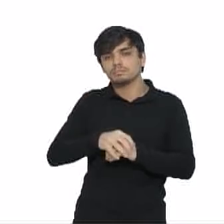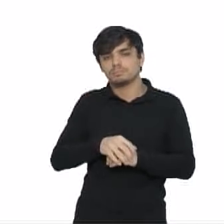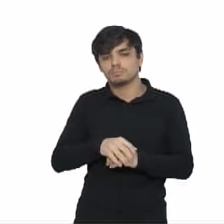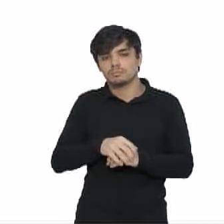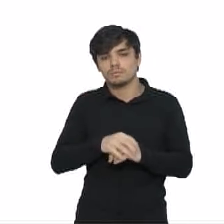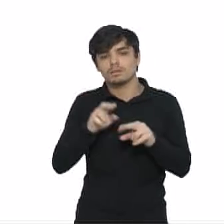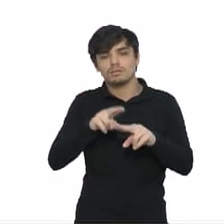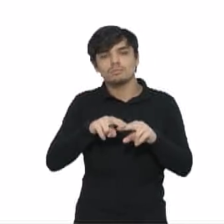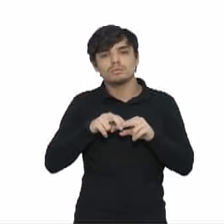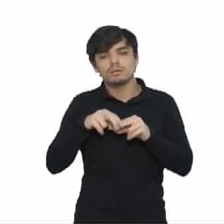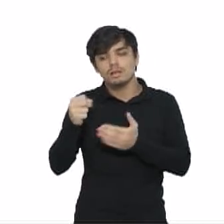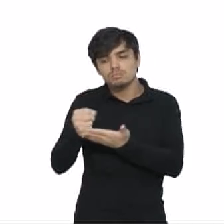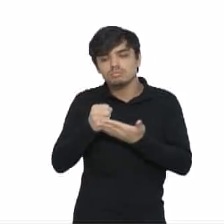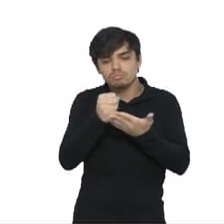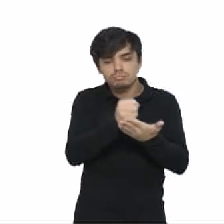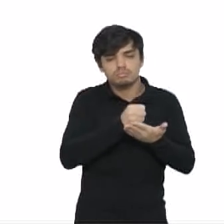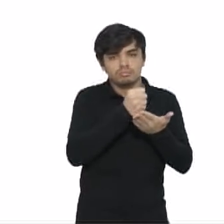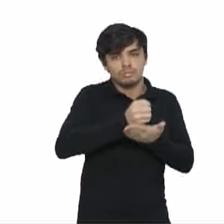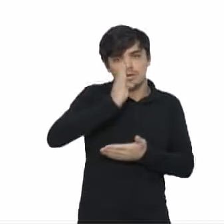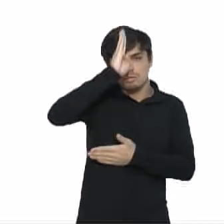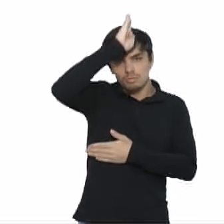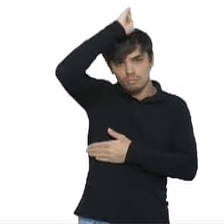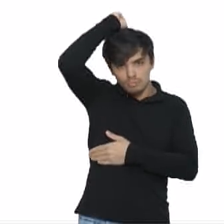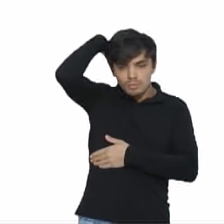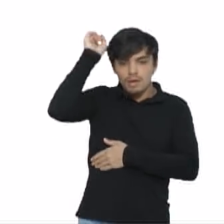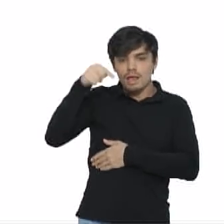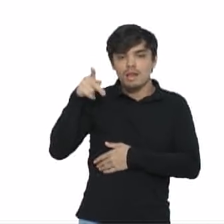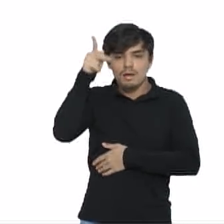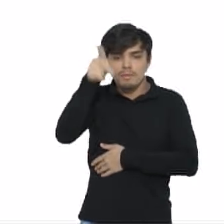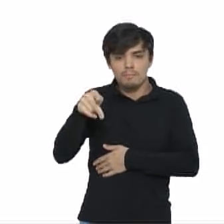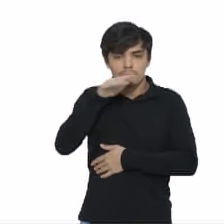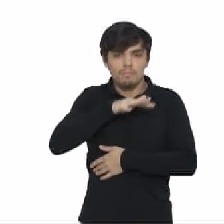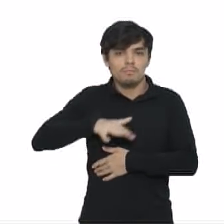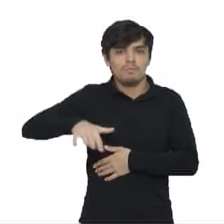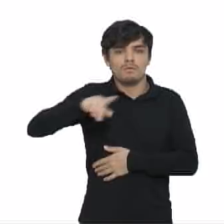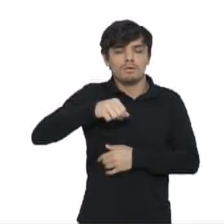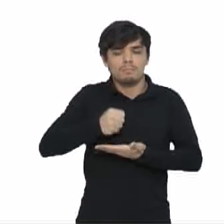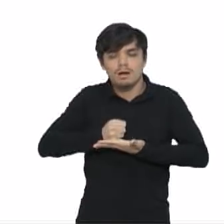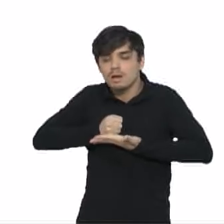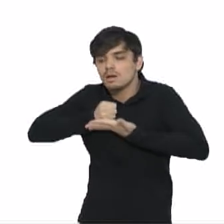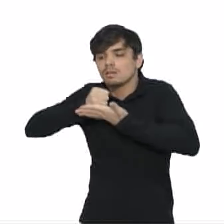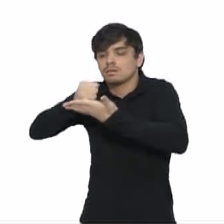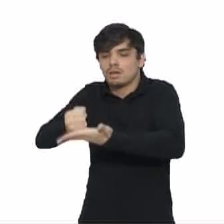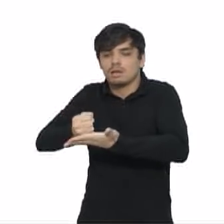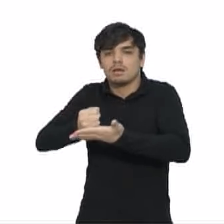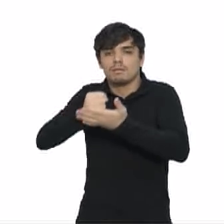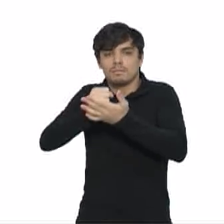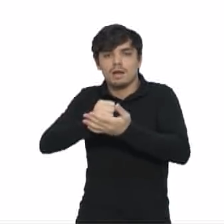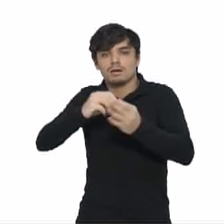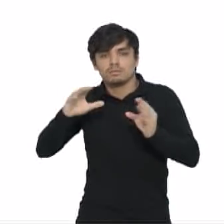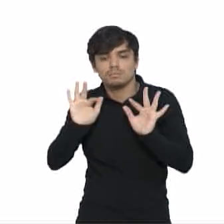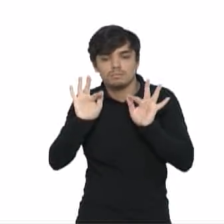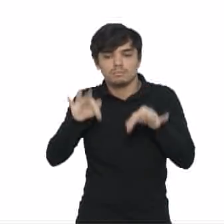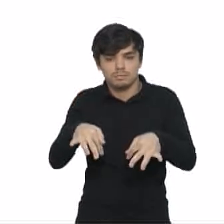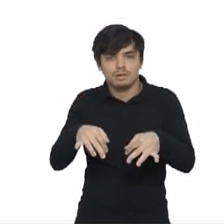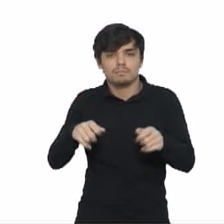então, pessoal, os romanos foram um dos povos que mais contribuíram para fundamentar e para fundar uma